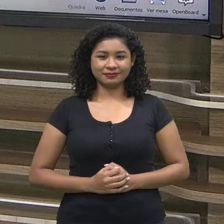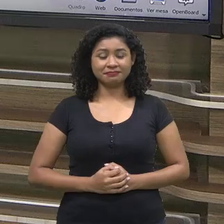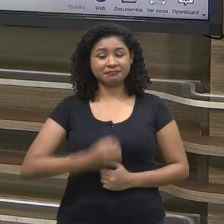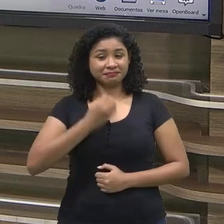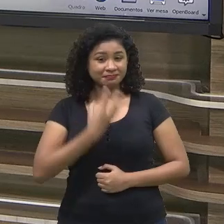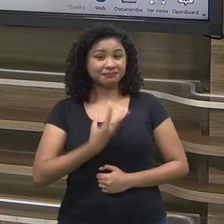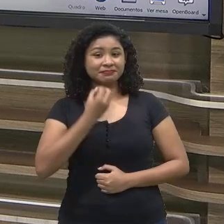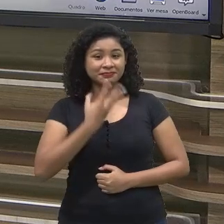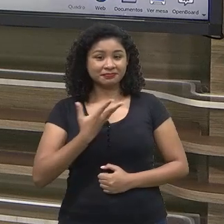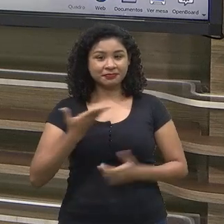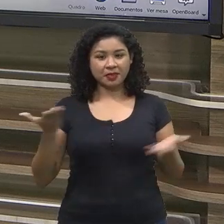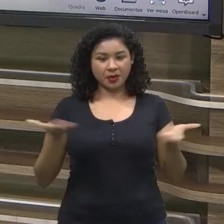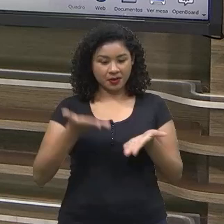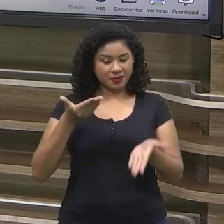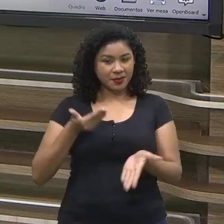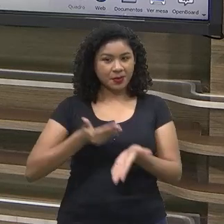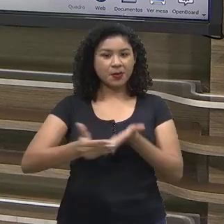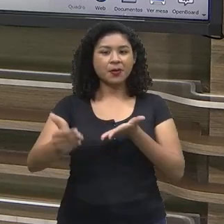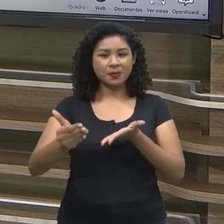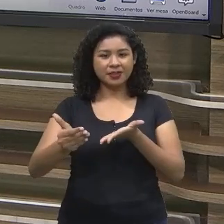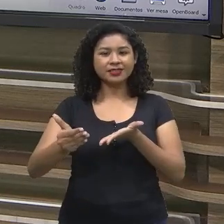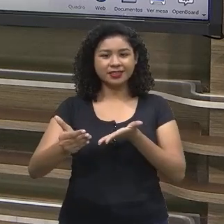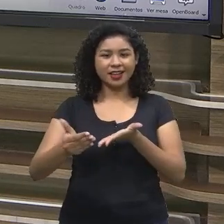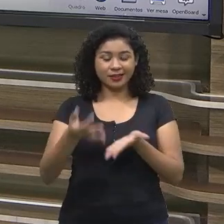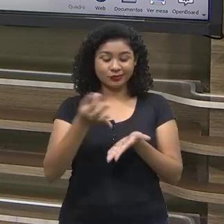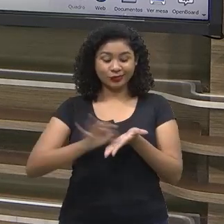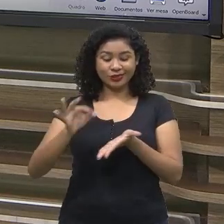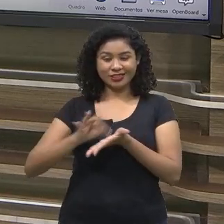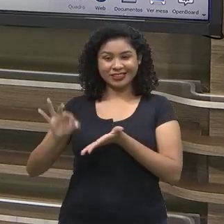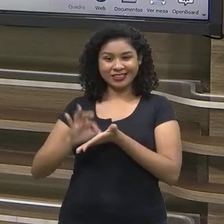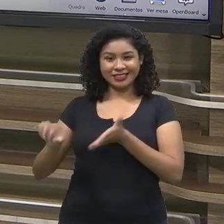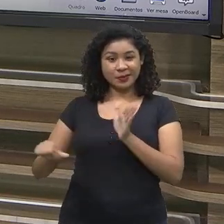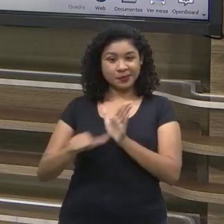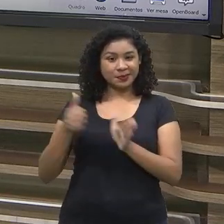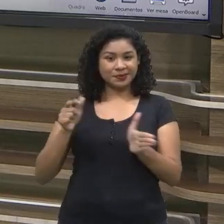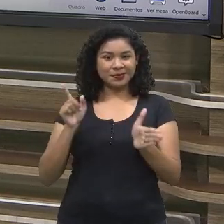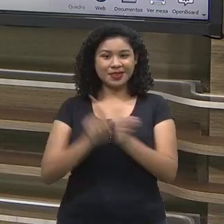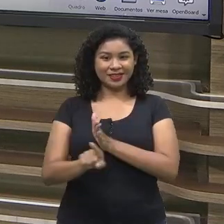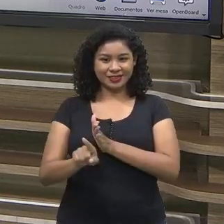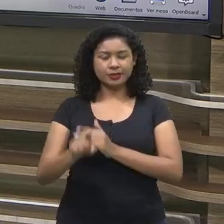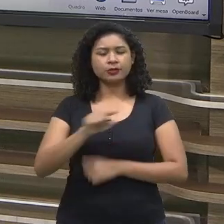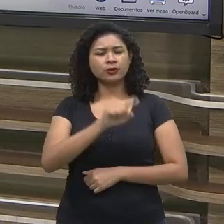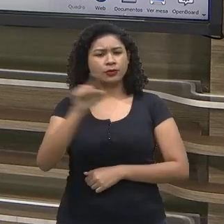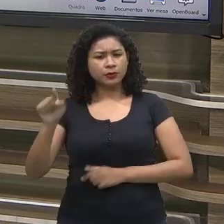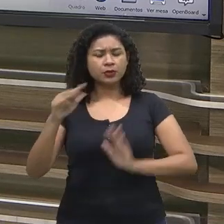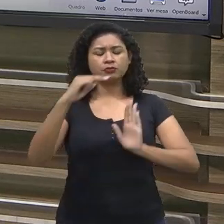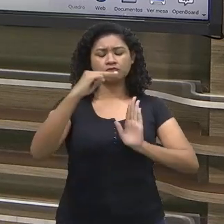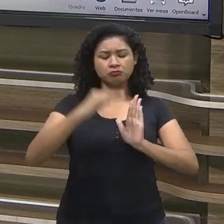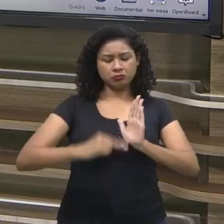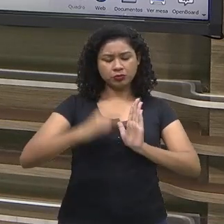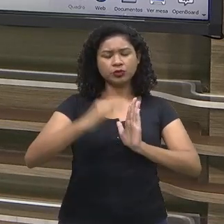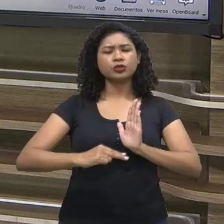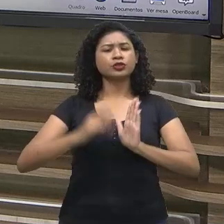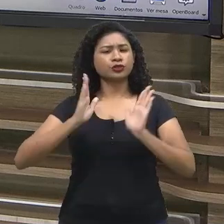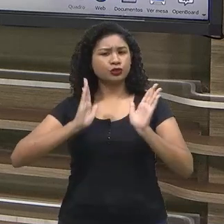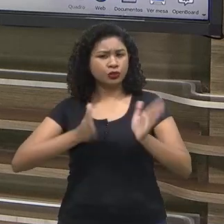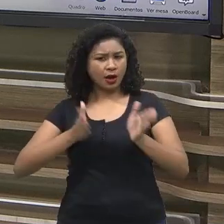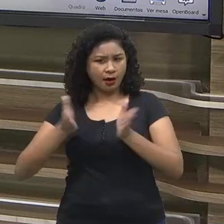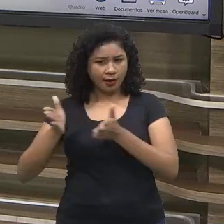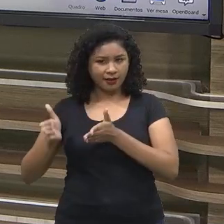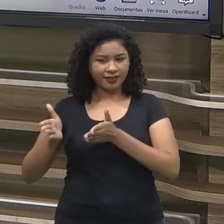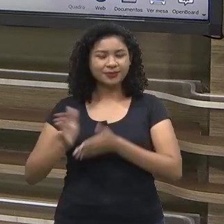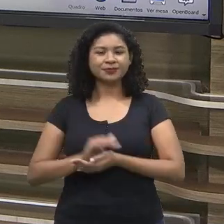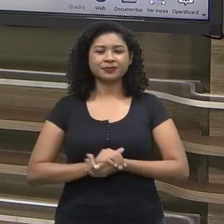Muito bem, então vamos iniciar aqui a nossa correção dessa primeira questão, certo? Que vocês já viram aí, né, durante a